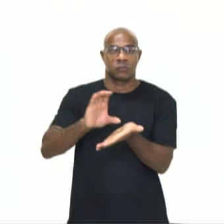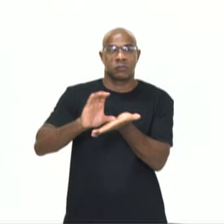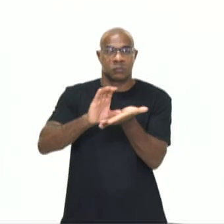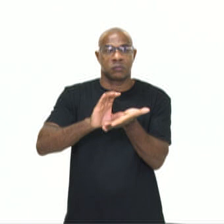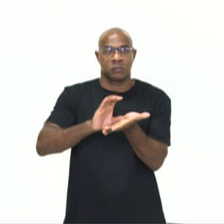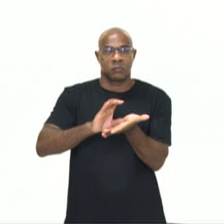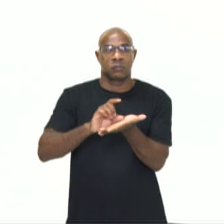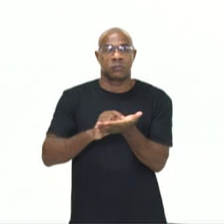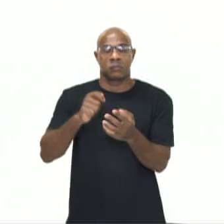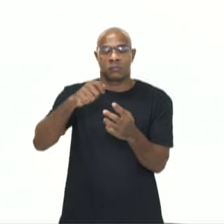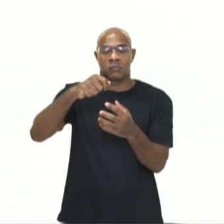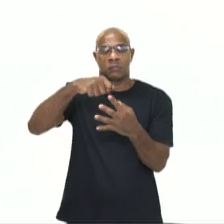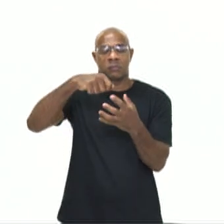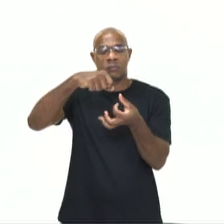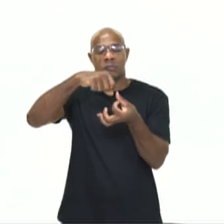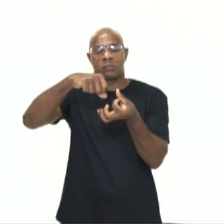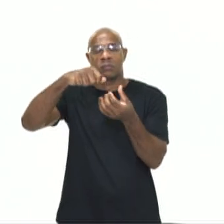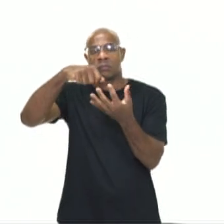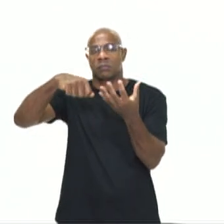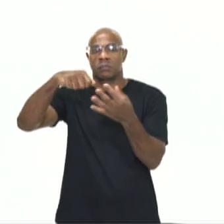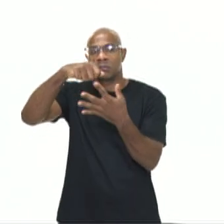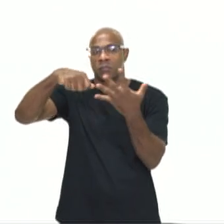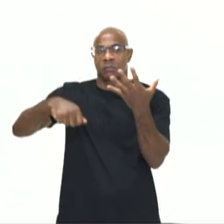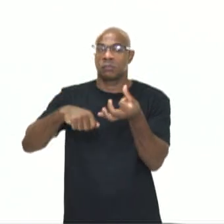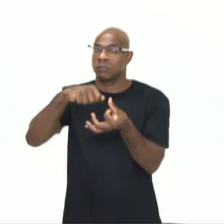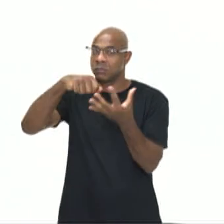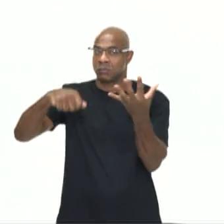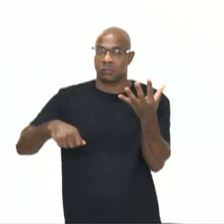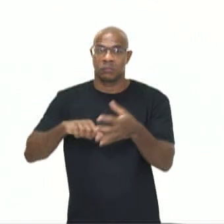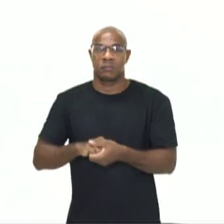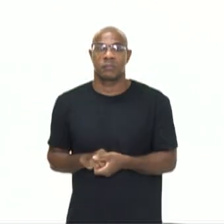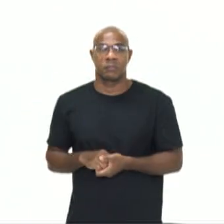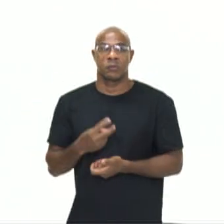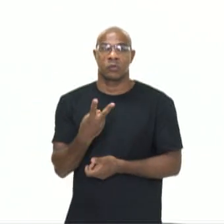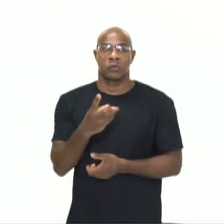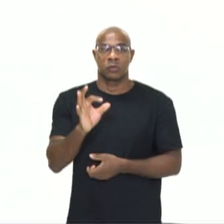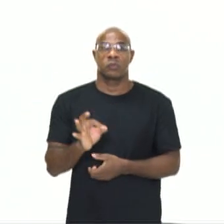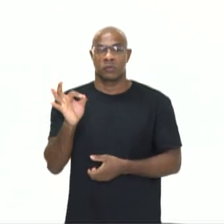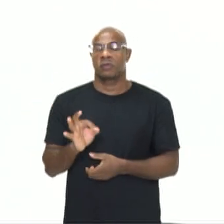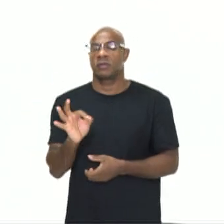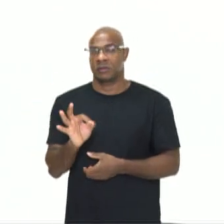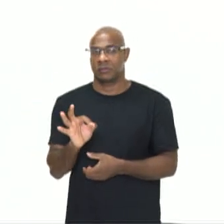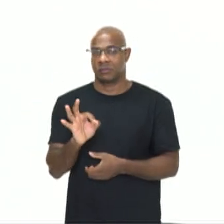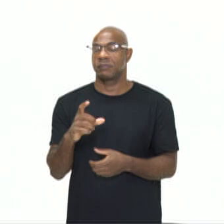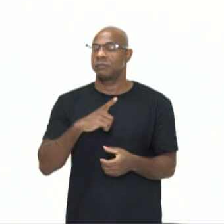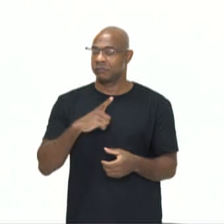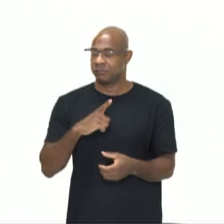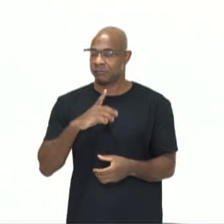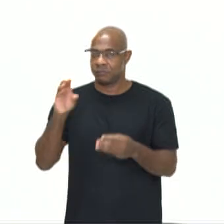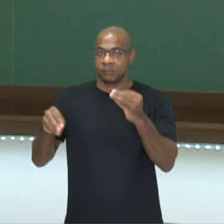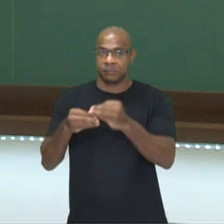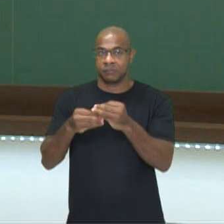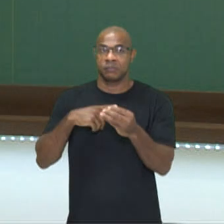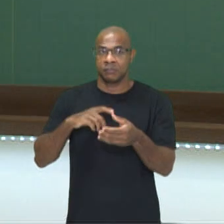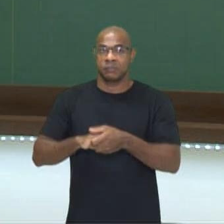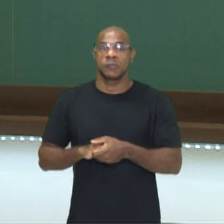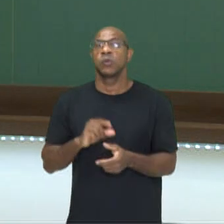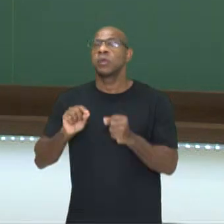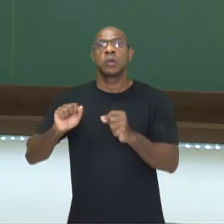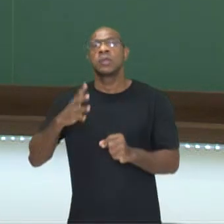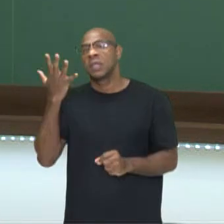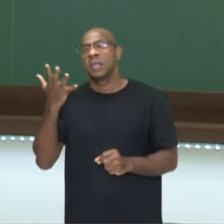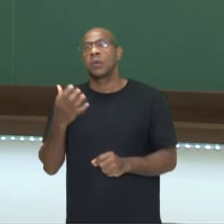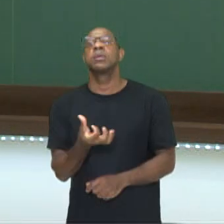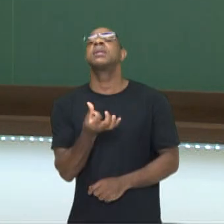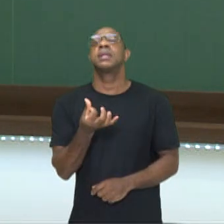empregado durante 6 meses, com taxa de 2% ao mês. O que acontecerá com o capital ao final dos 6 meses? O que